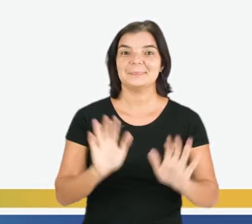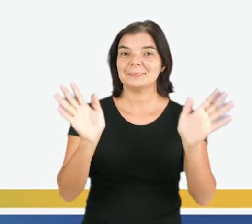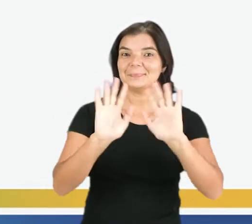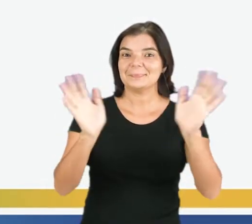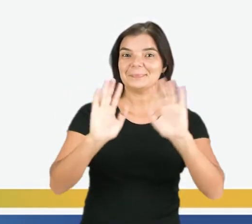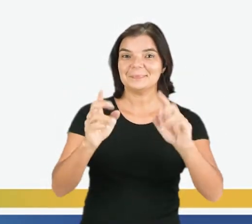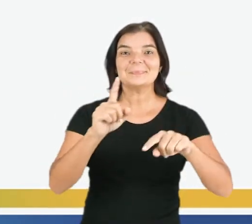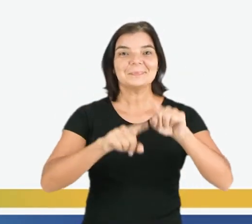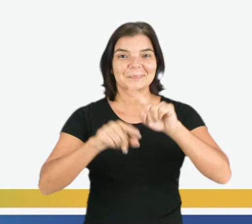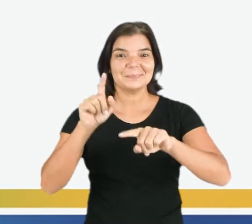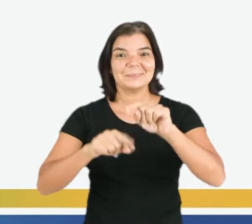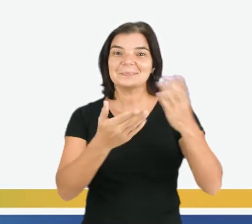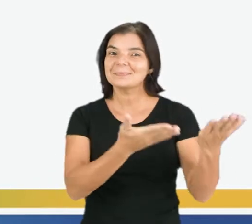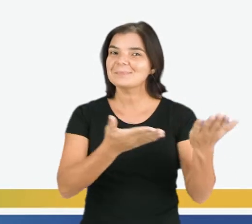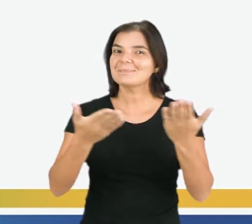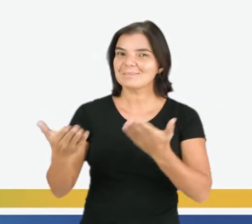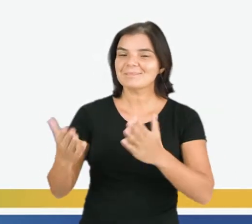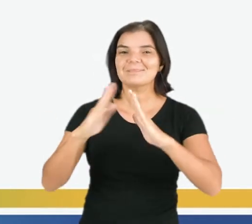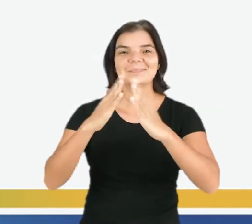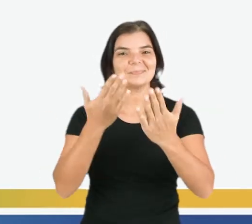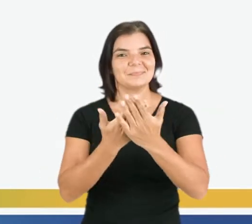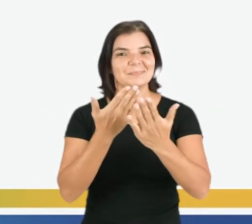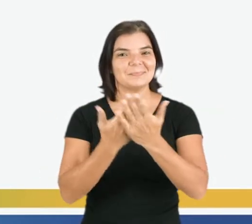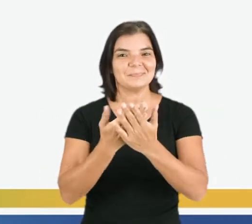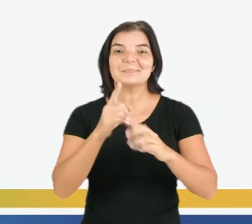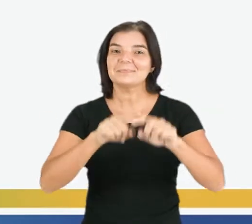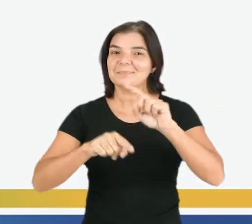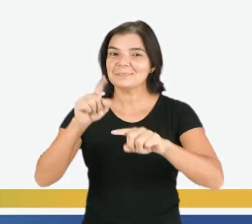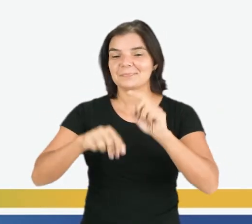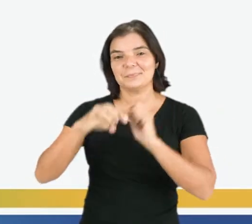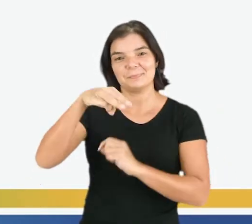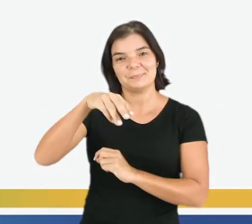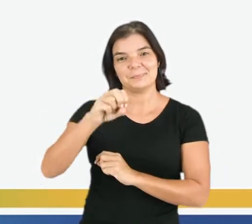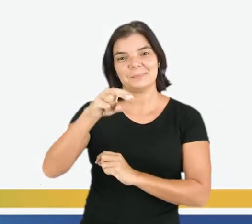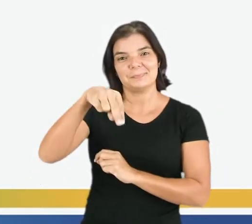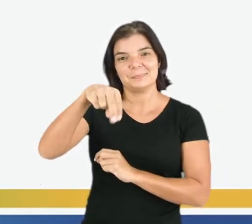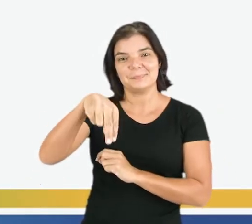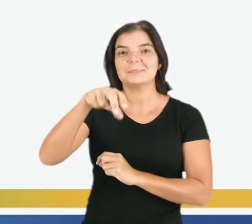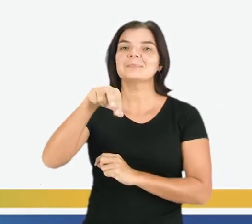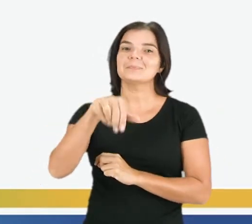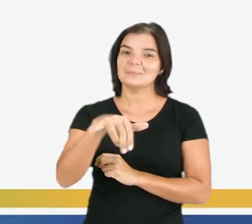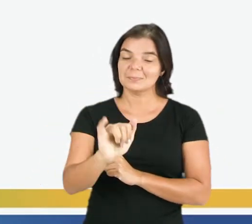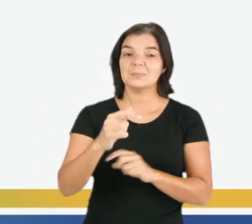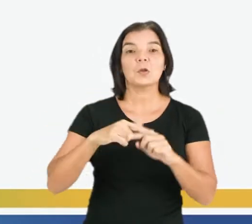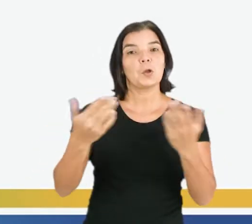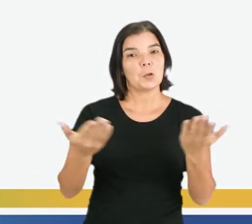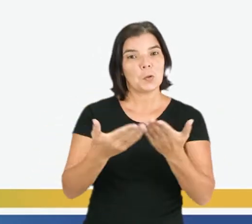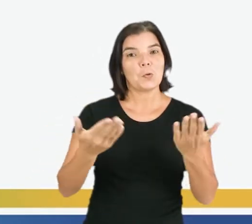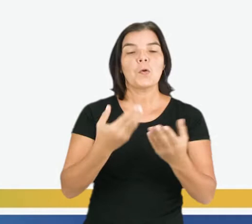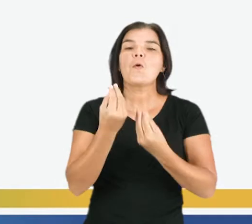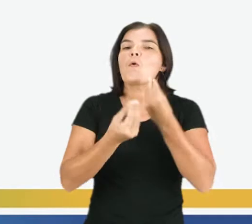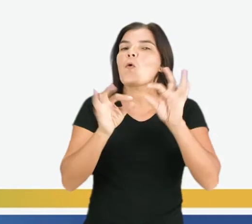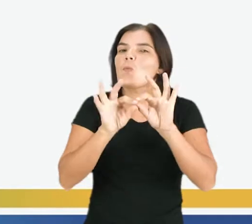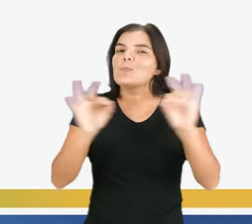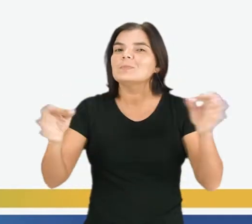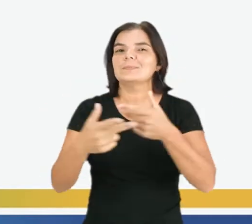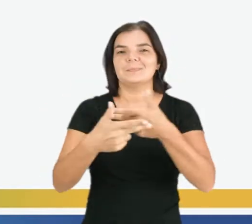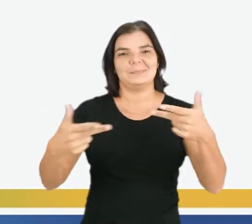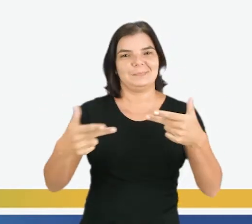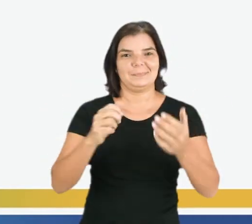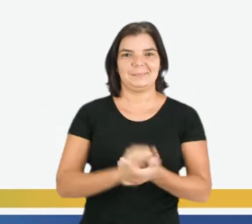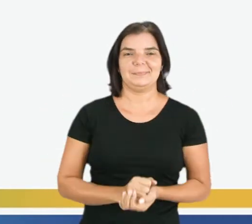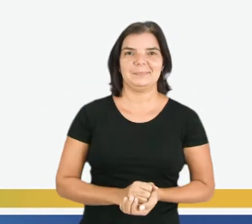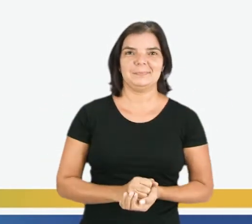Olá, ferramentas! Bem-vindos à Escolinha de Ferramentas do Mani. Eu sou o Mani e hoje vamos aprender como medir as coisas.